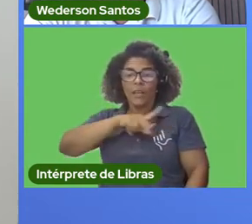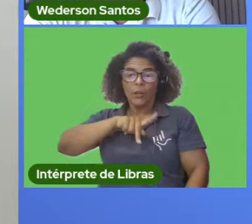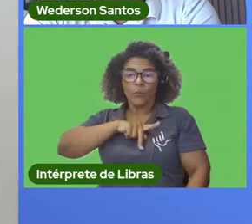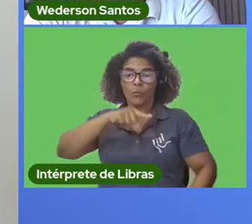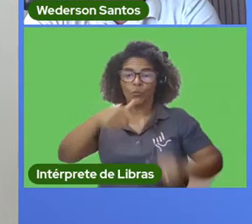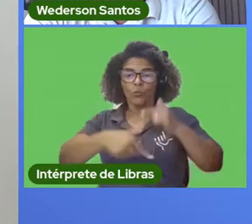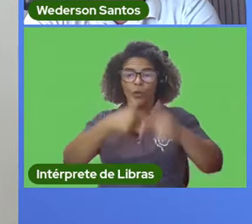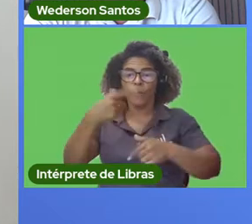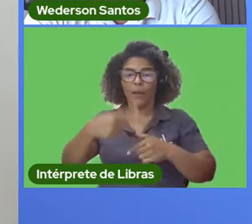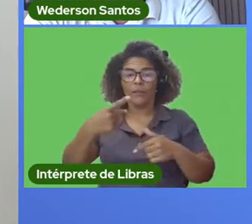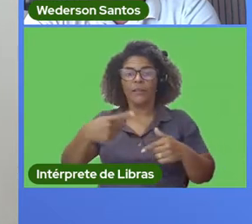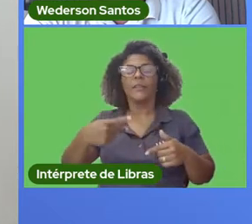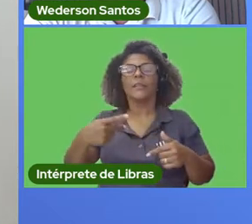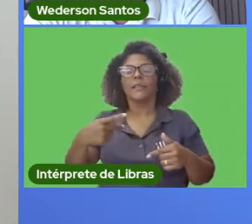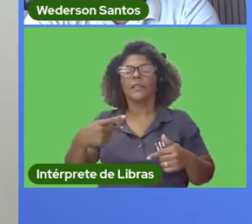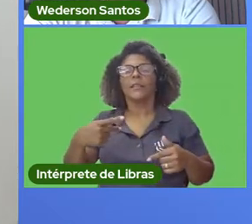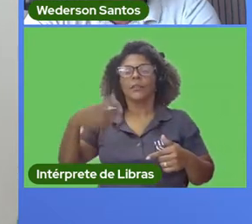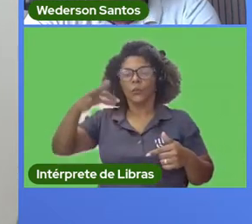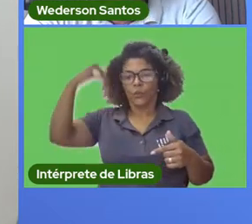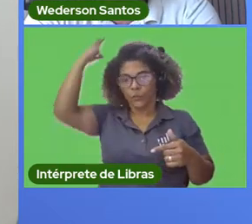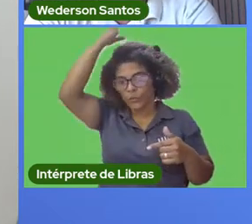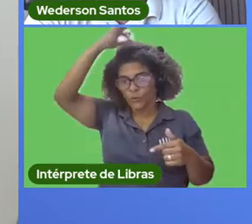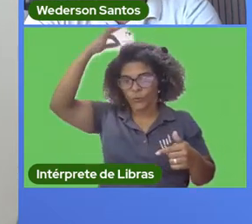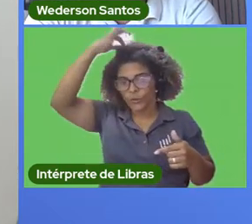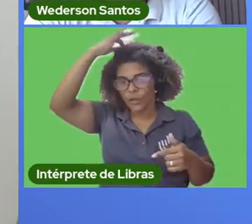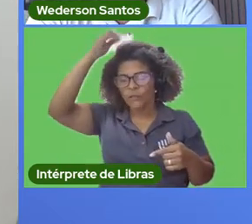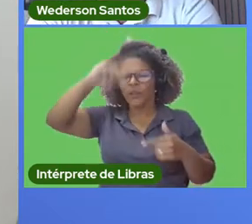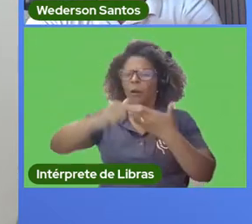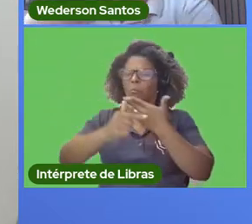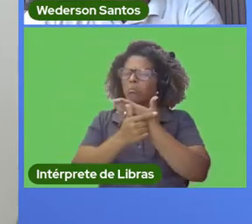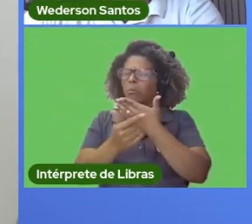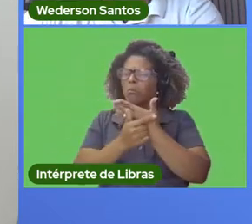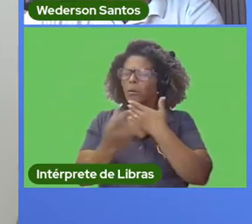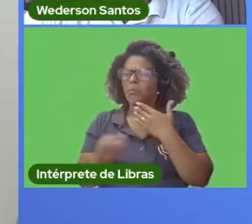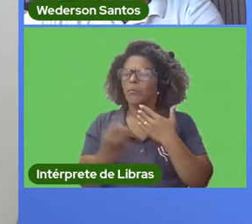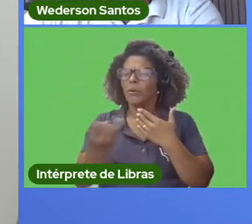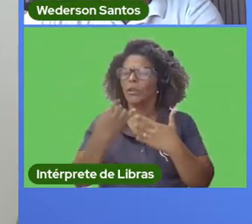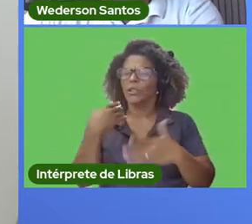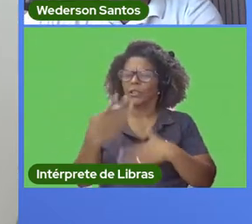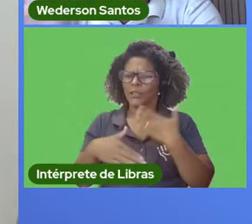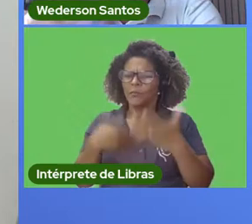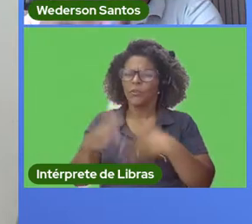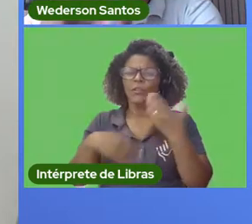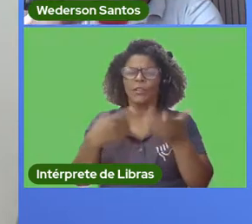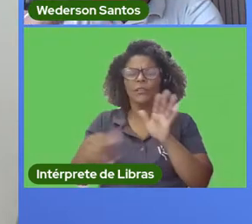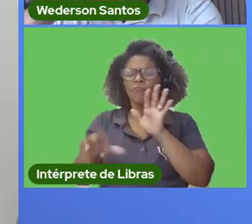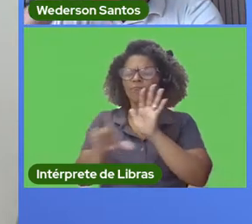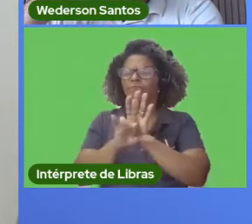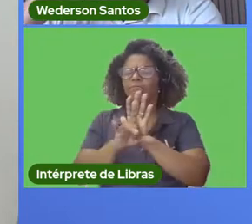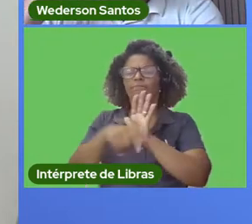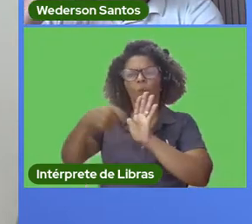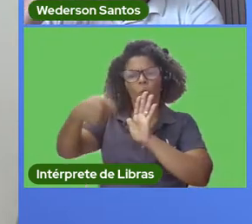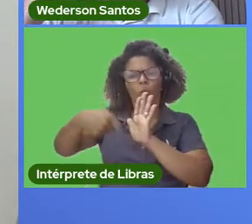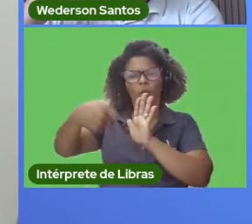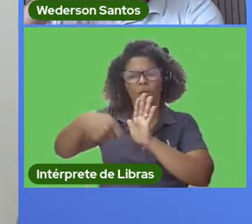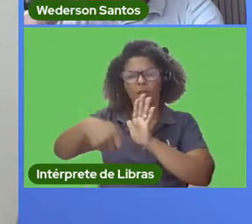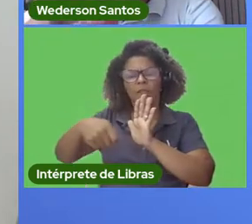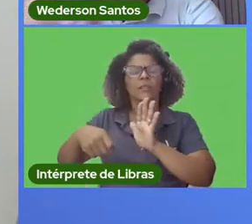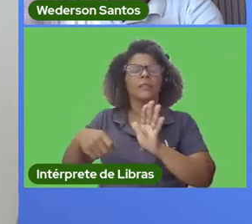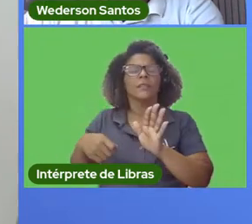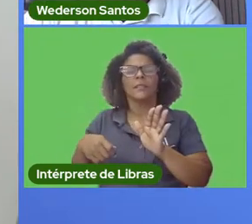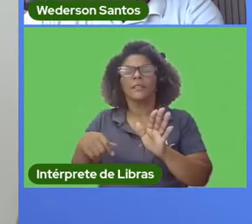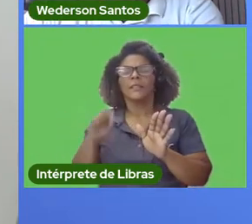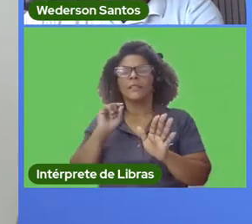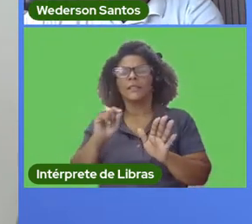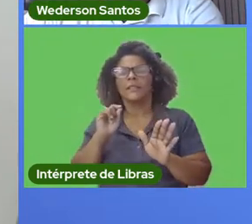como você bem falou, né, Edson, tem um papel importante nesse processo, né, de cumprimento da normativa legal,